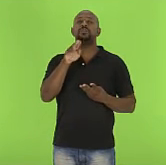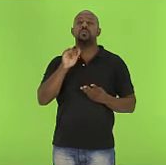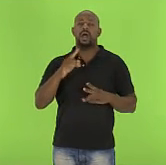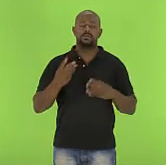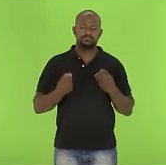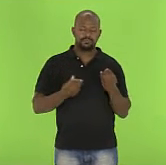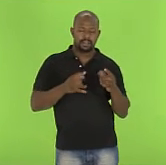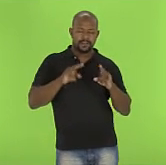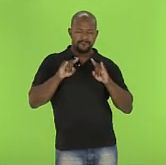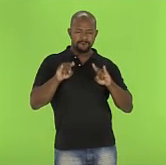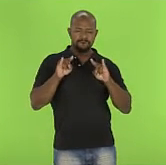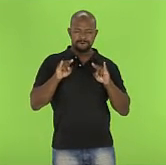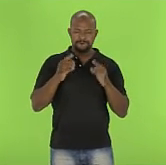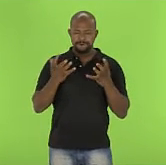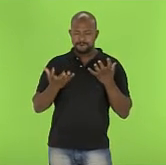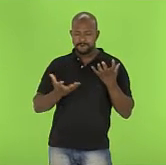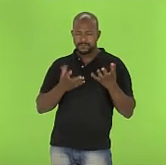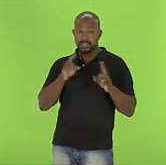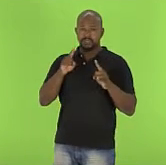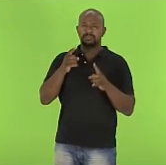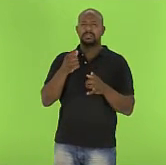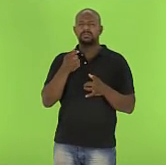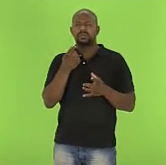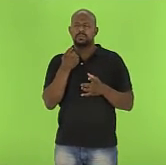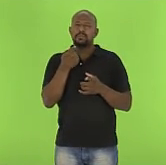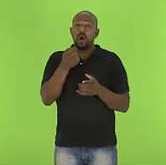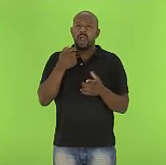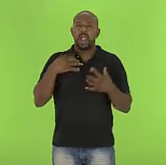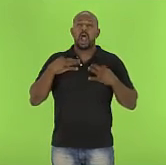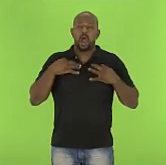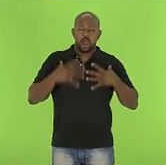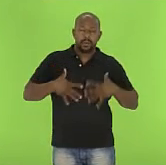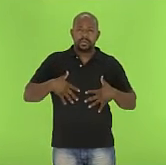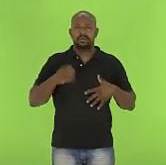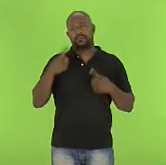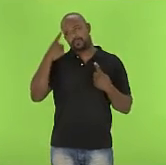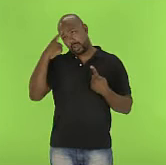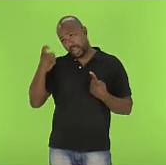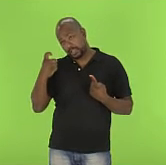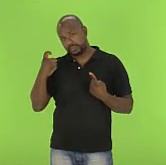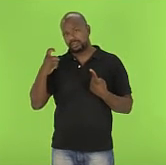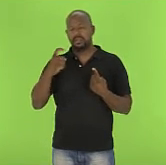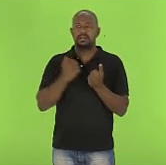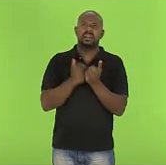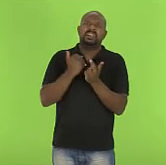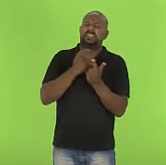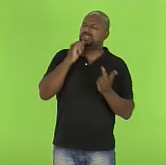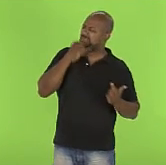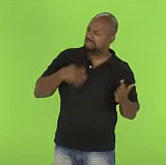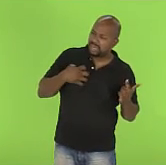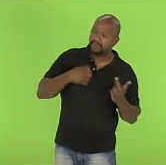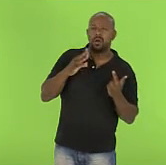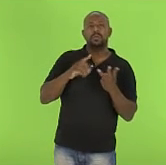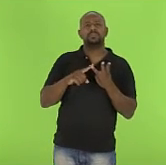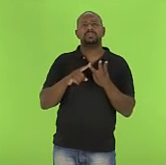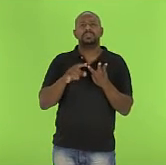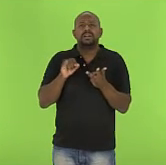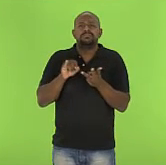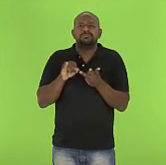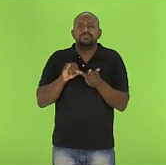né? Tinha um tom meio sexy, pessoas meio seminuas. Então, assim, ou era violência, ou era um hiperdrama,